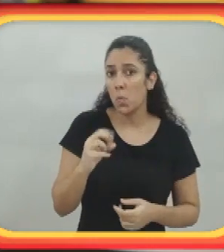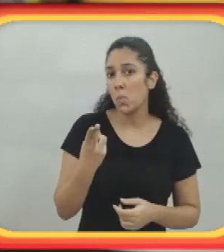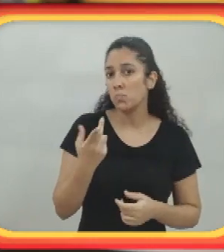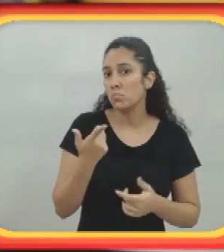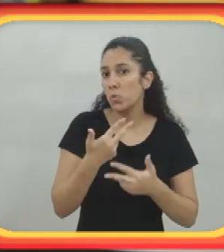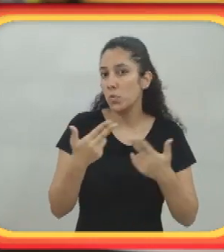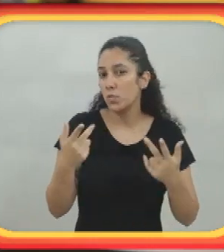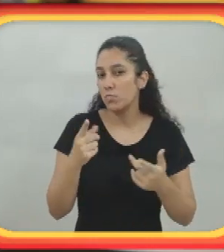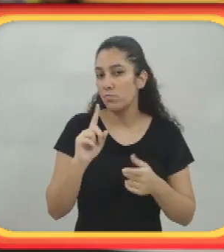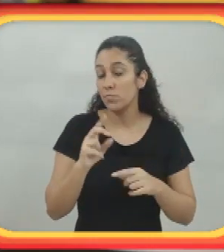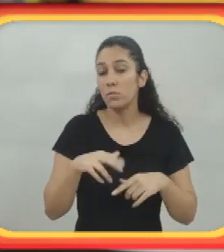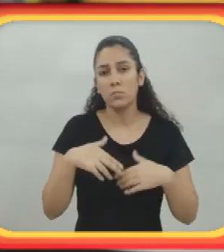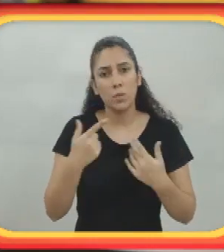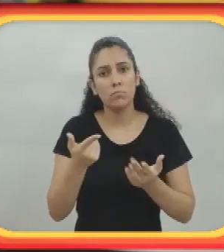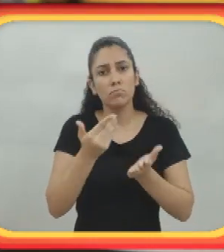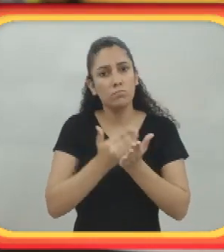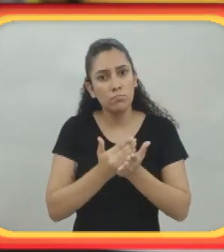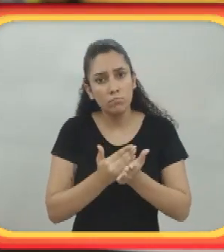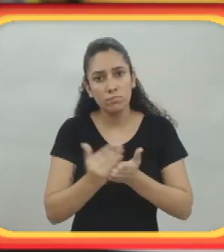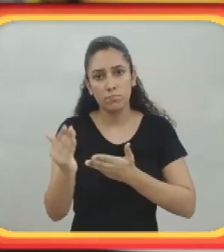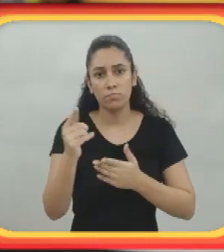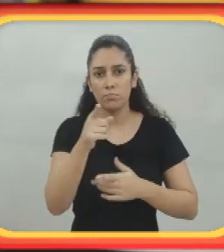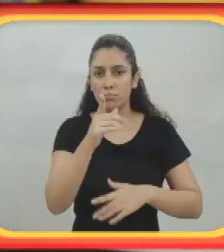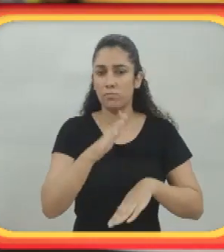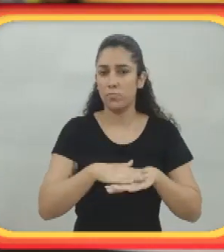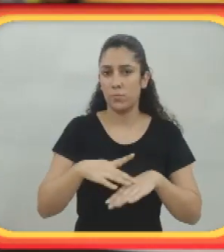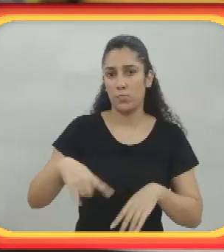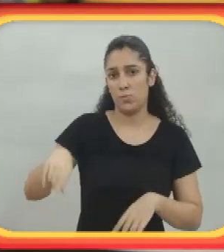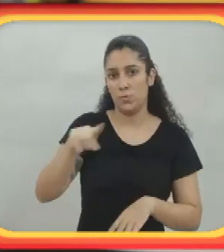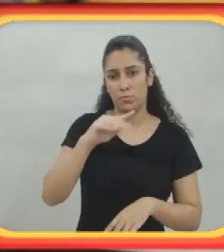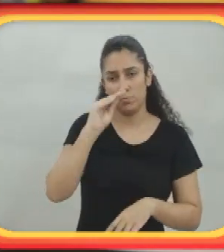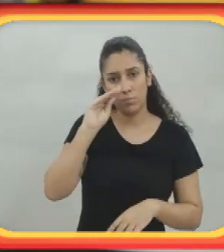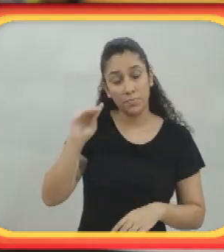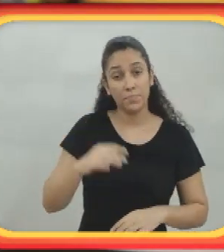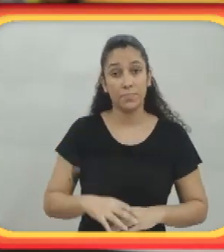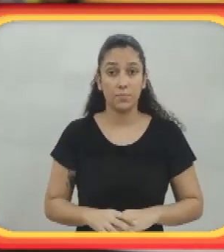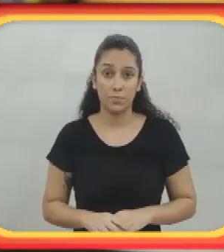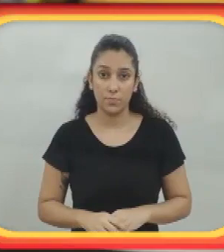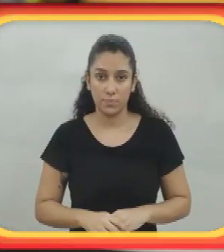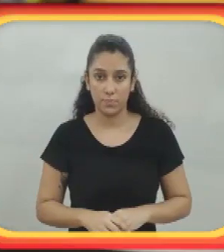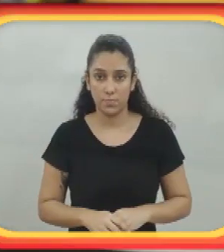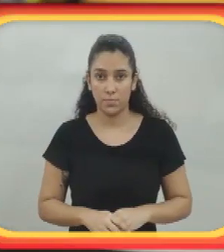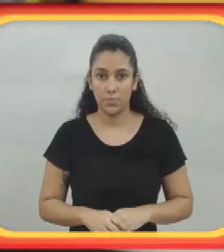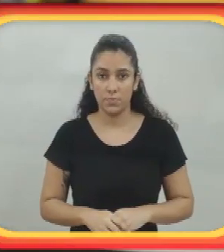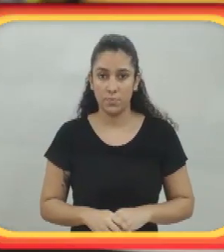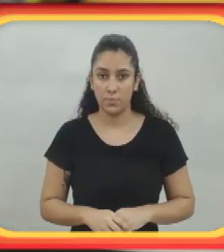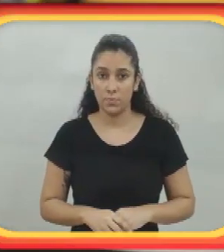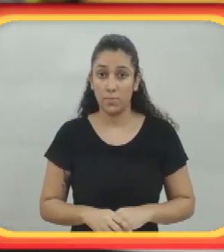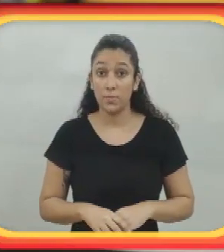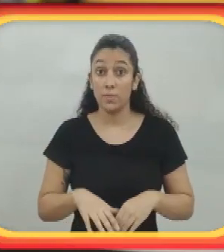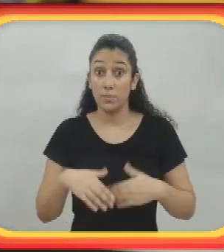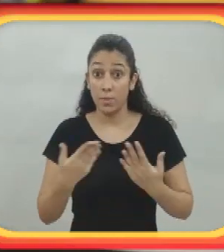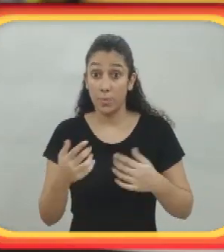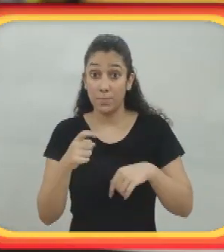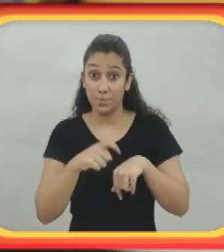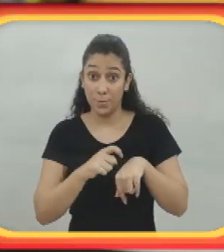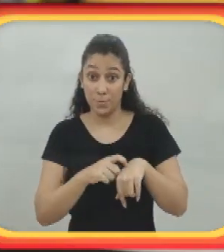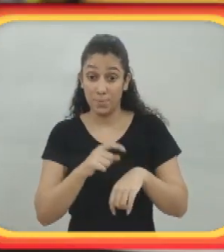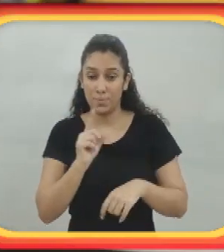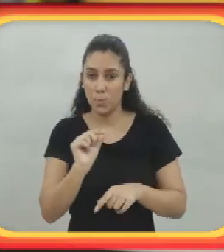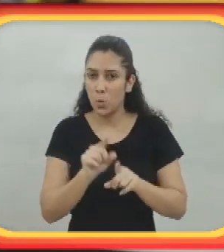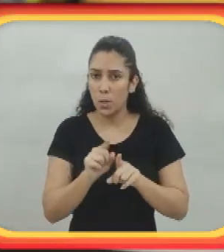querer fazer ou não alguma coisa tem que partir de vocês. E mesmo